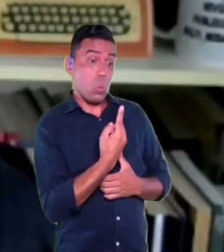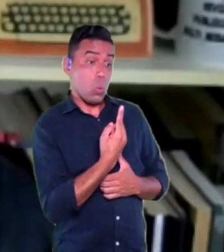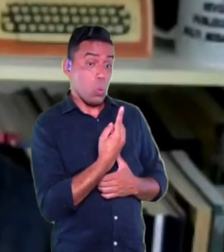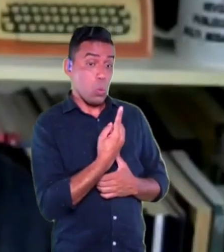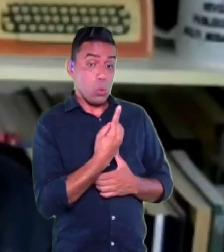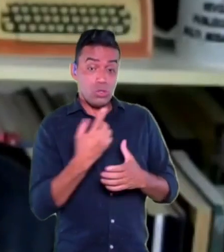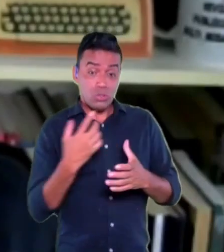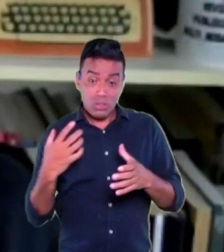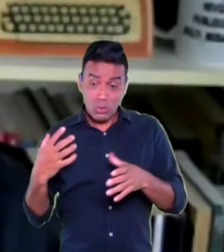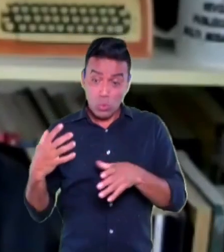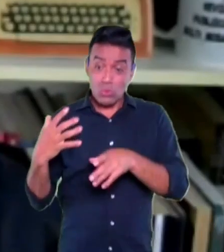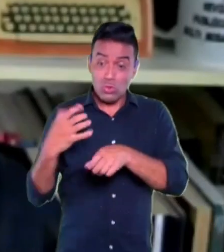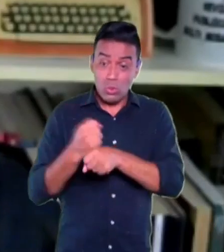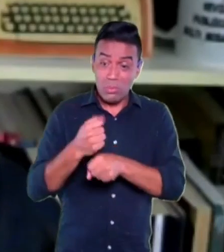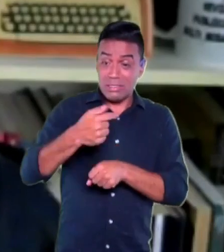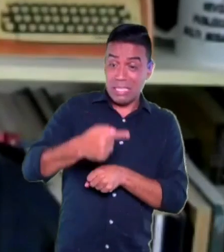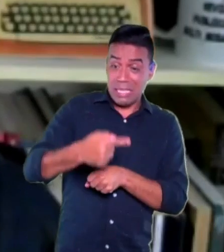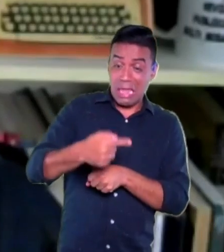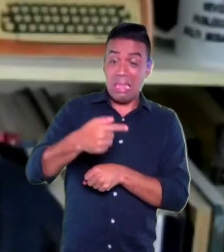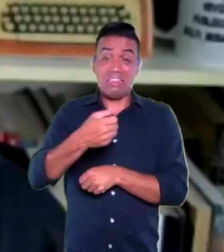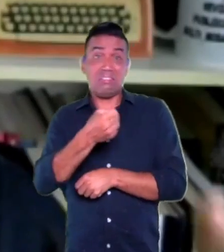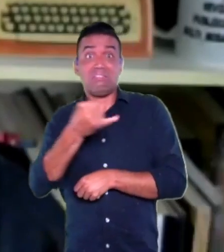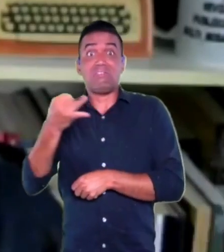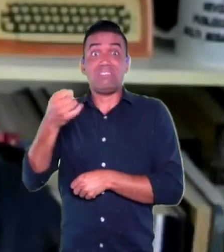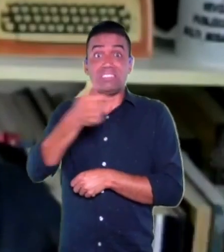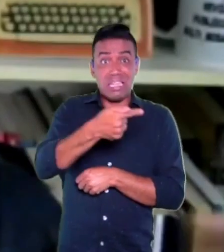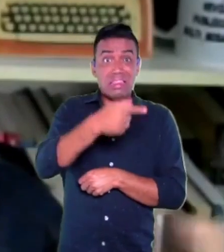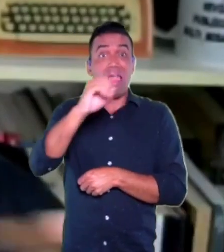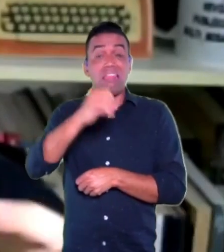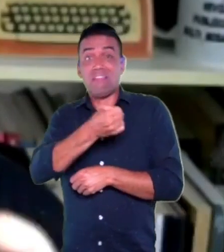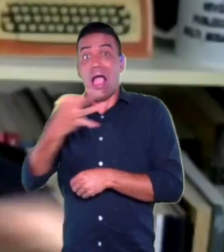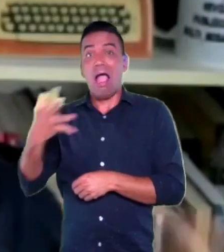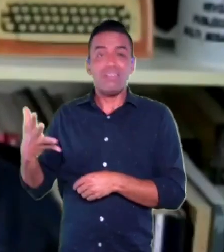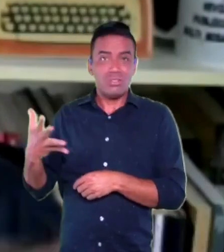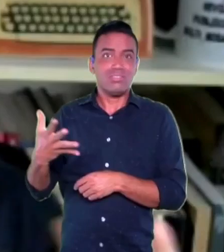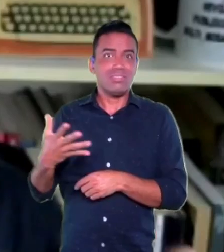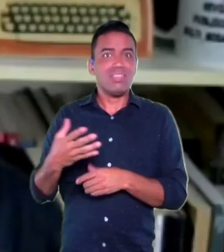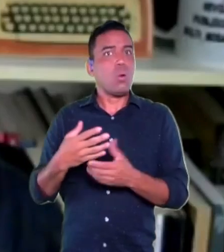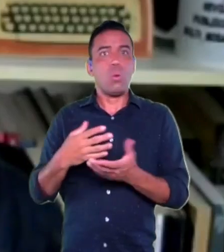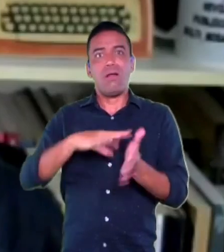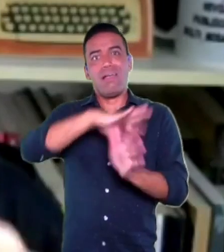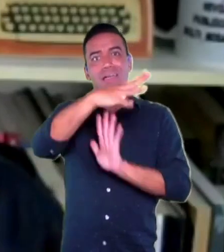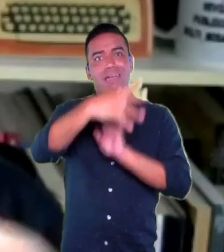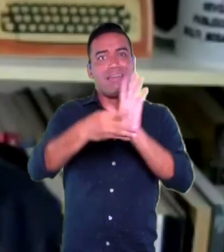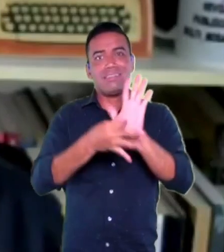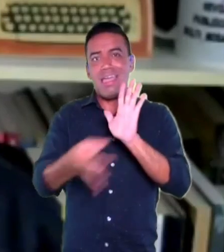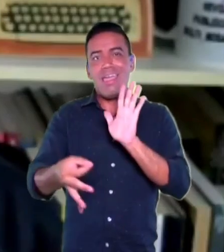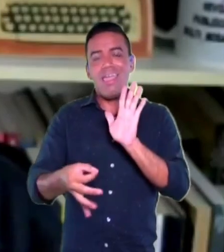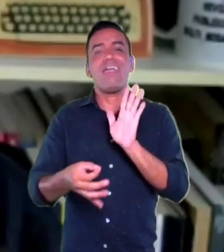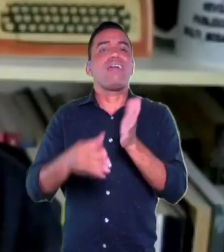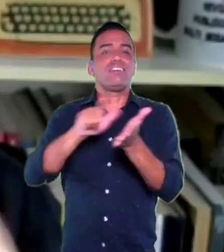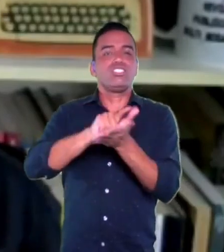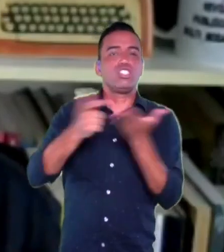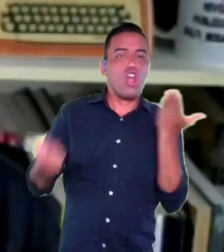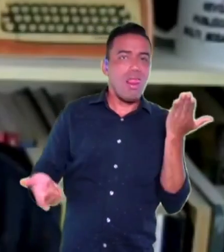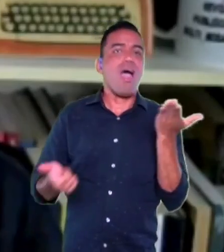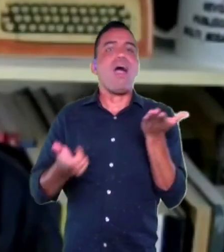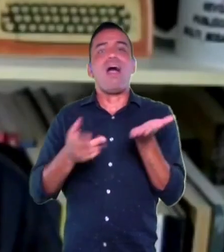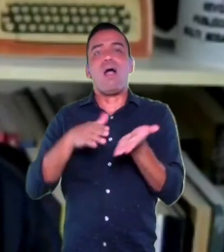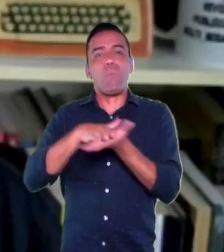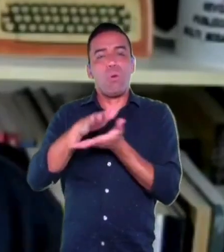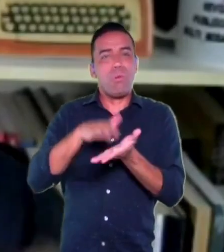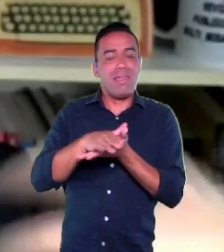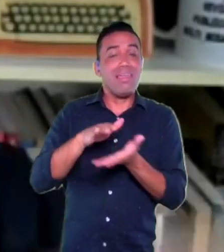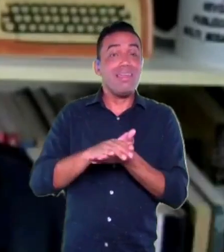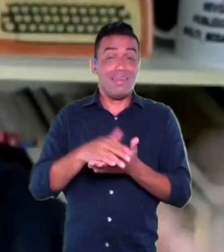tantos. Mas saíram muitas matérias, resenhas nos jornais na época, também tinha essa coisa de BH fazendo